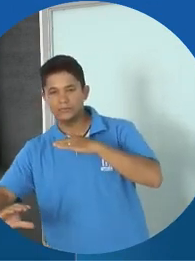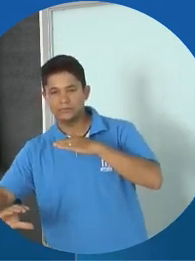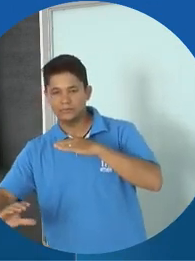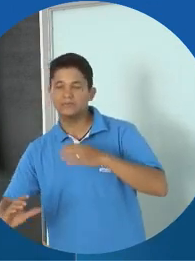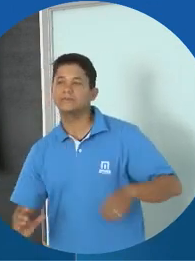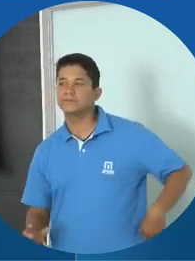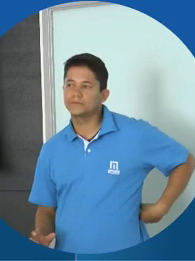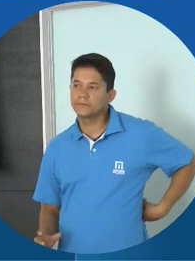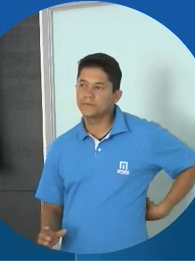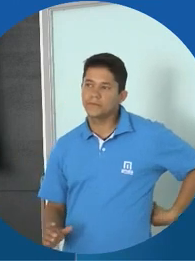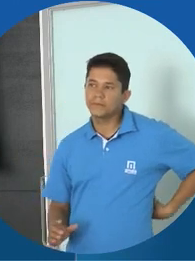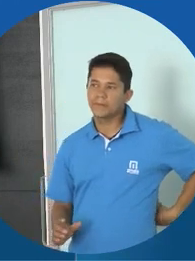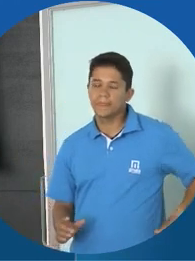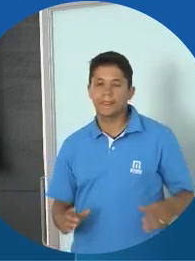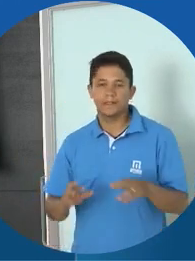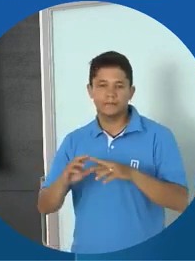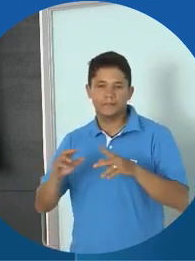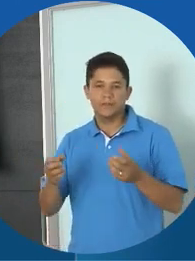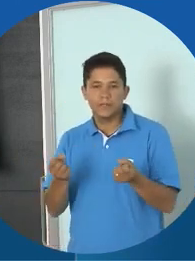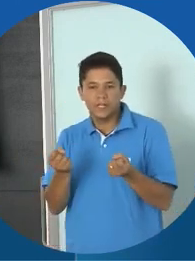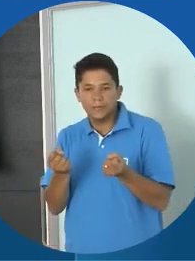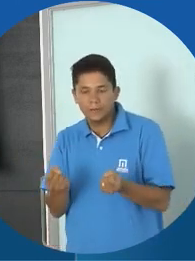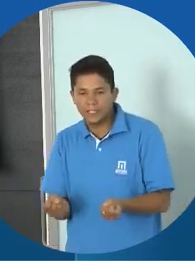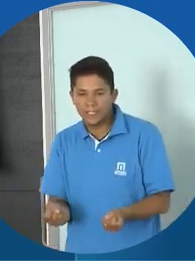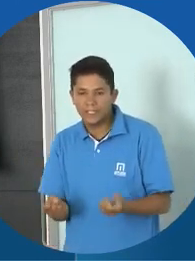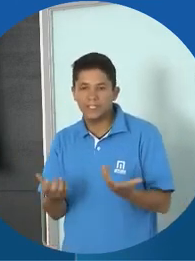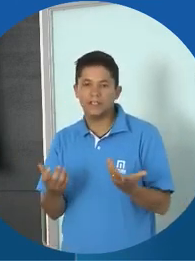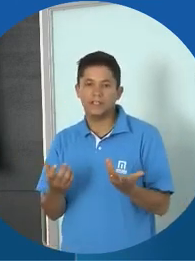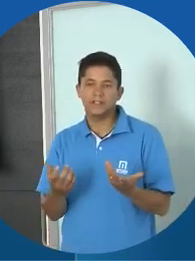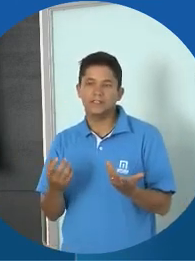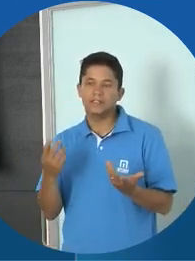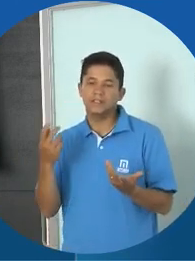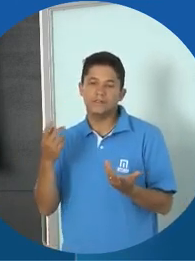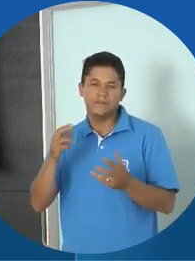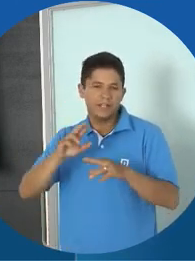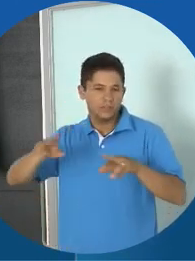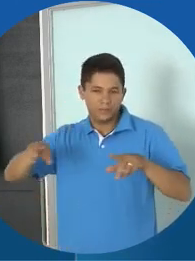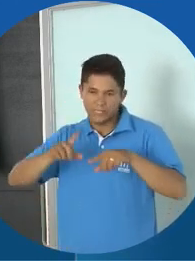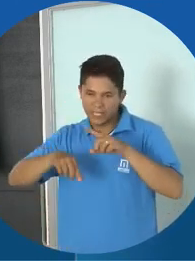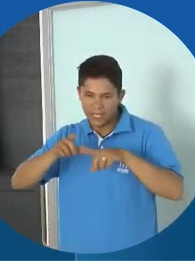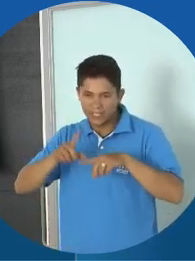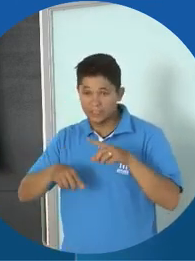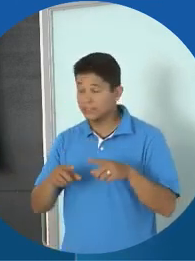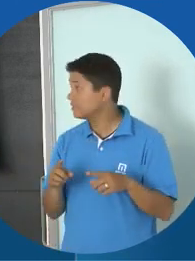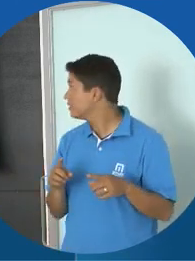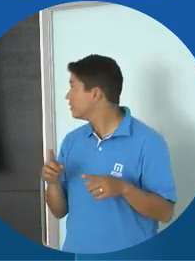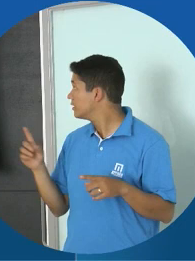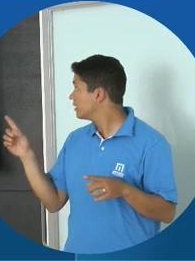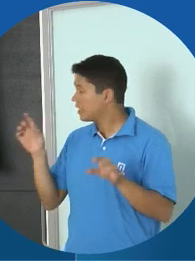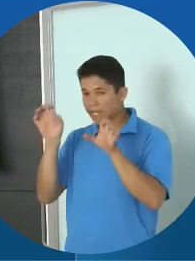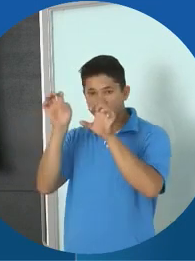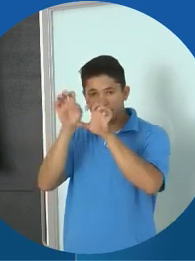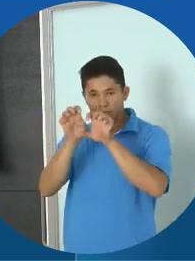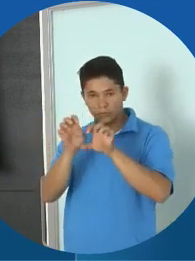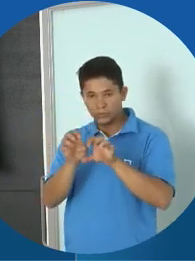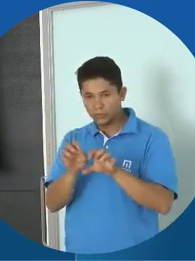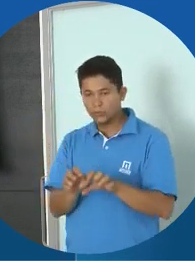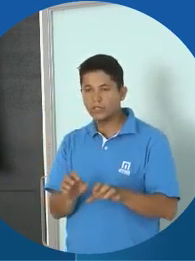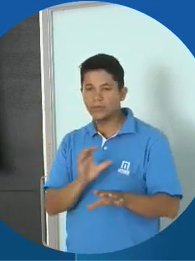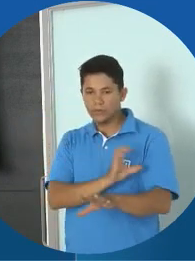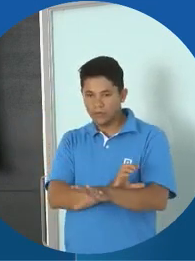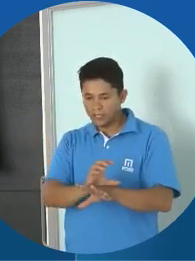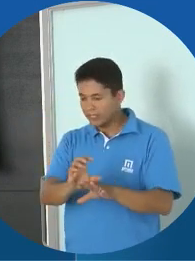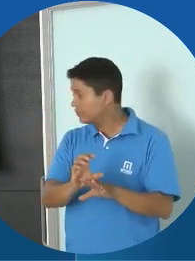granulometria diferente, tem vários tipos de materiais. Então, finalizando aqui as estruturas em